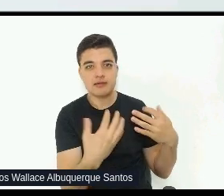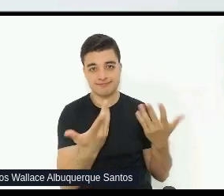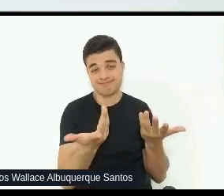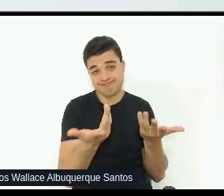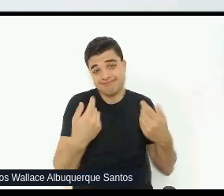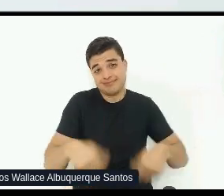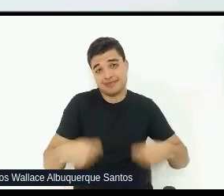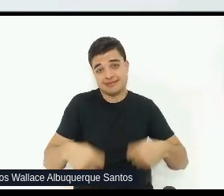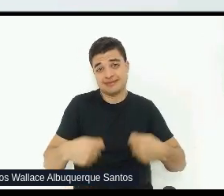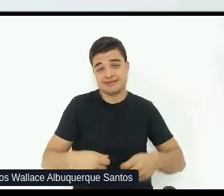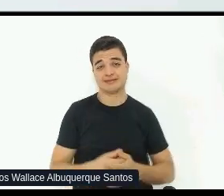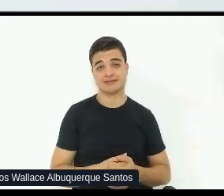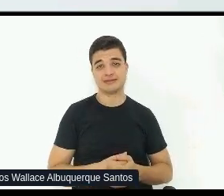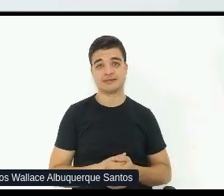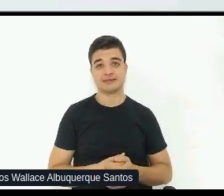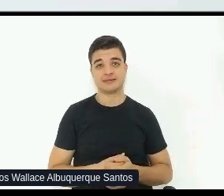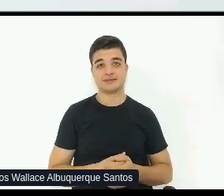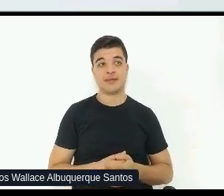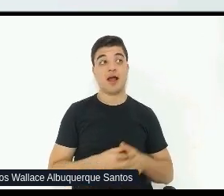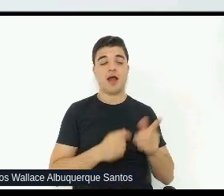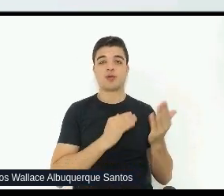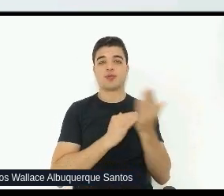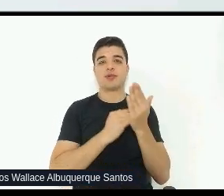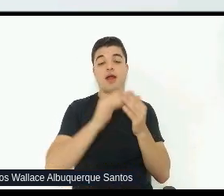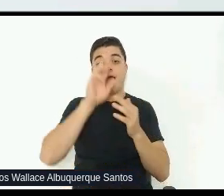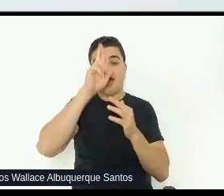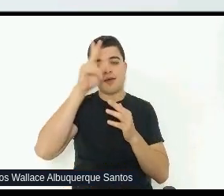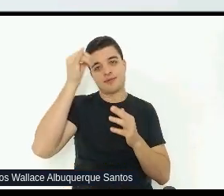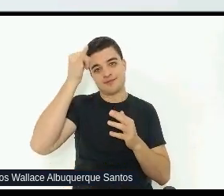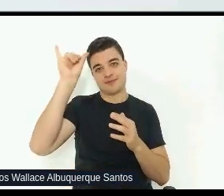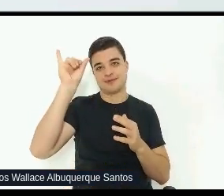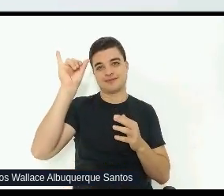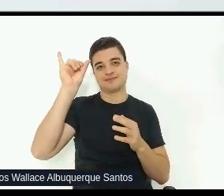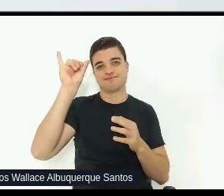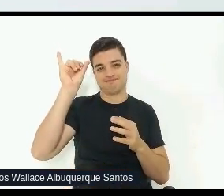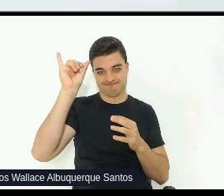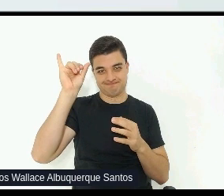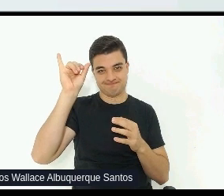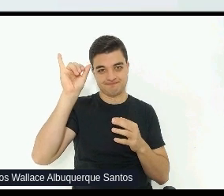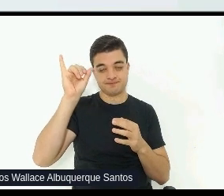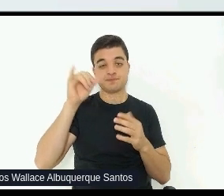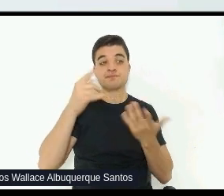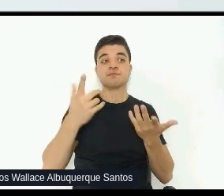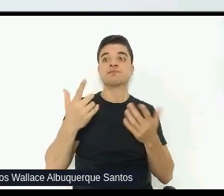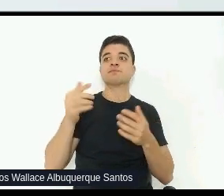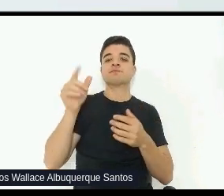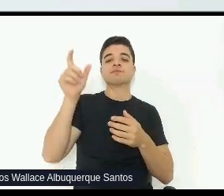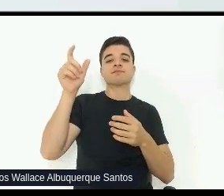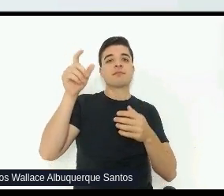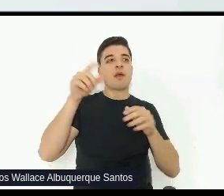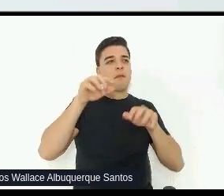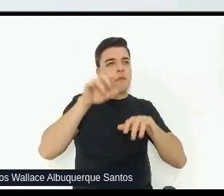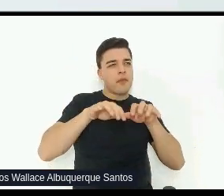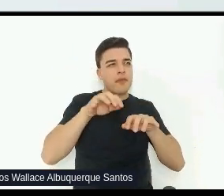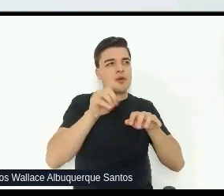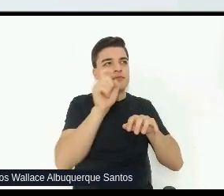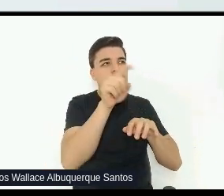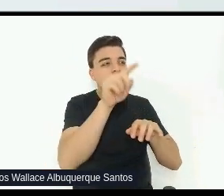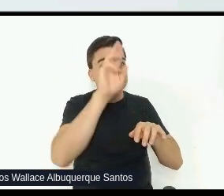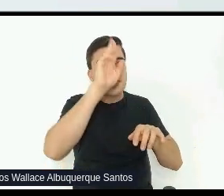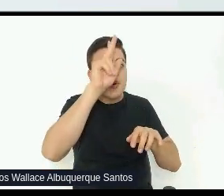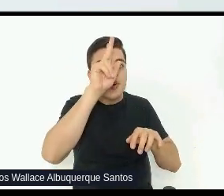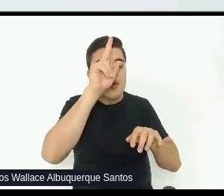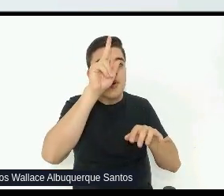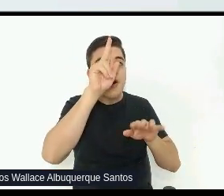em relação à prevenção de erros, a partir do momento em que o usuário erra, ele precisa ser informado sobre onde é que está o erro.